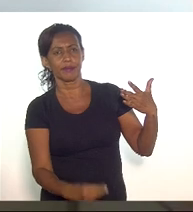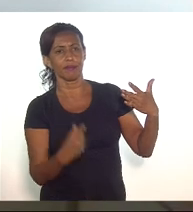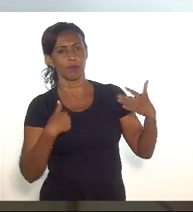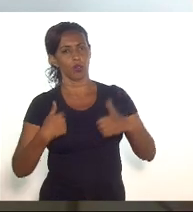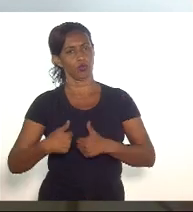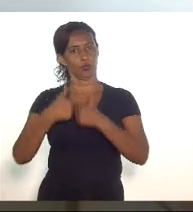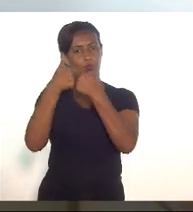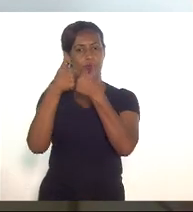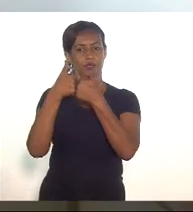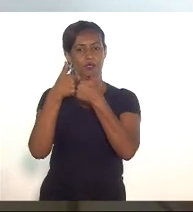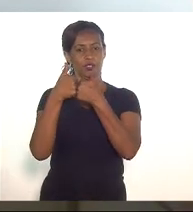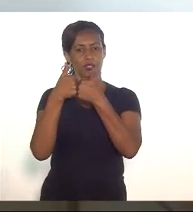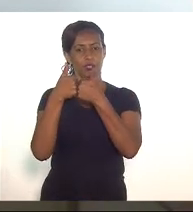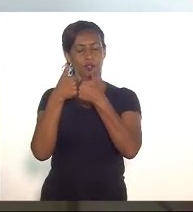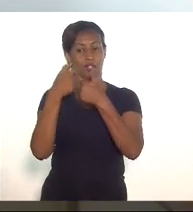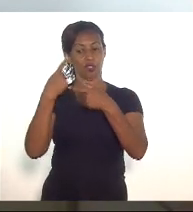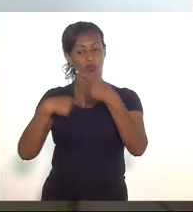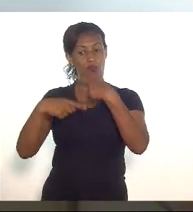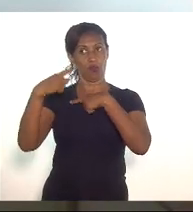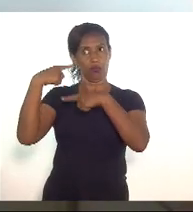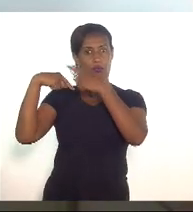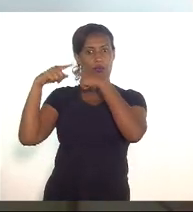positivo a gente retomar